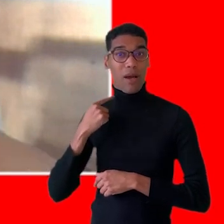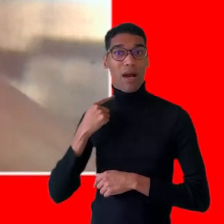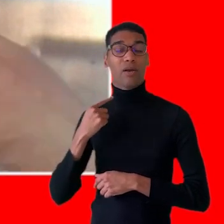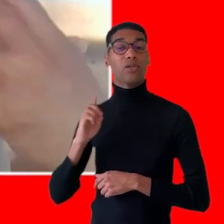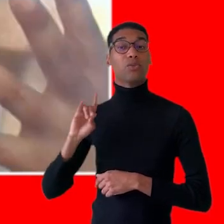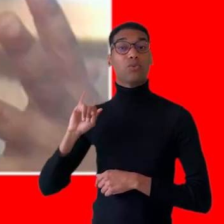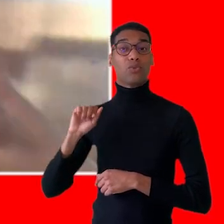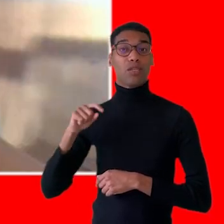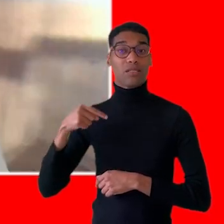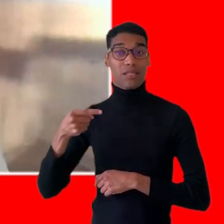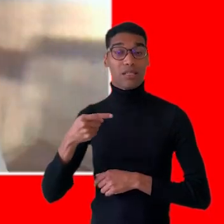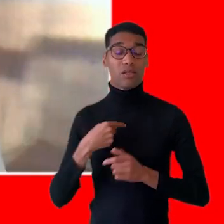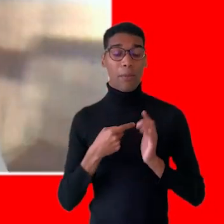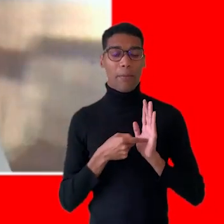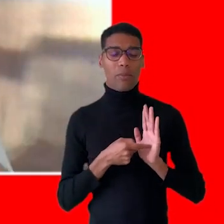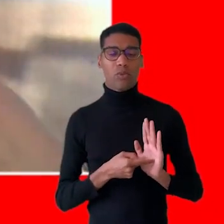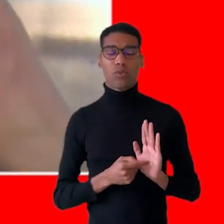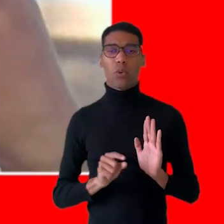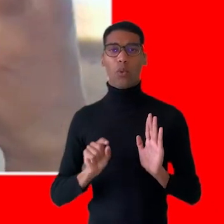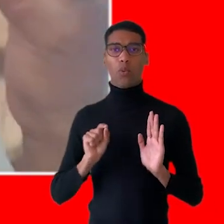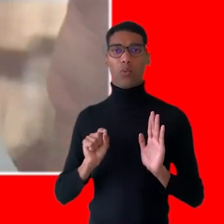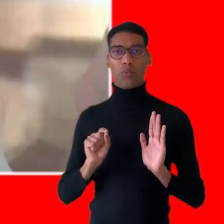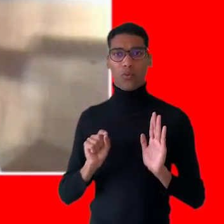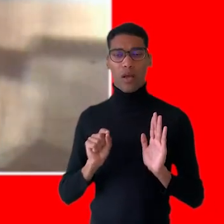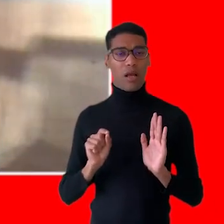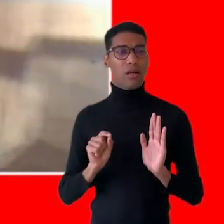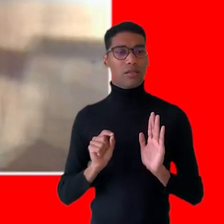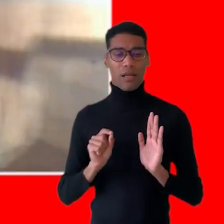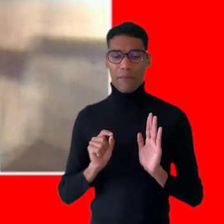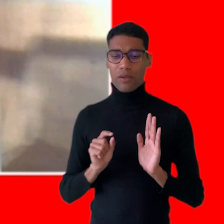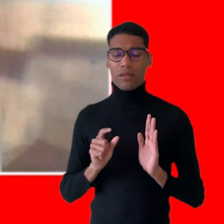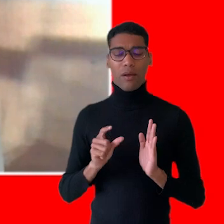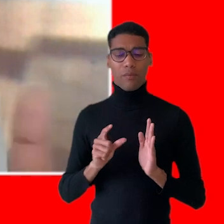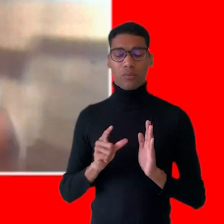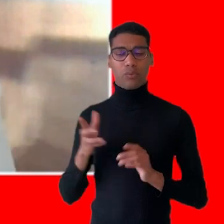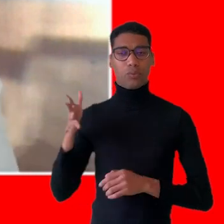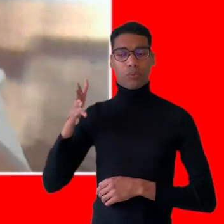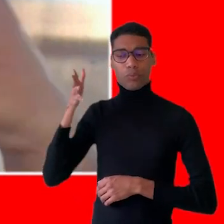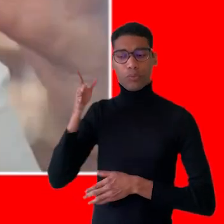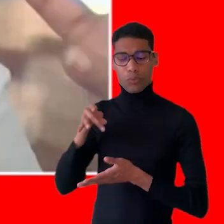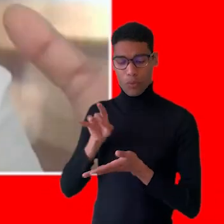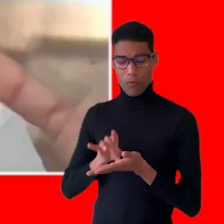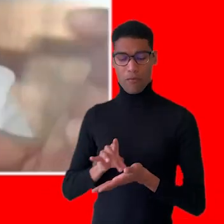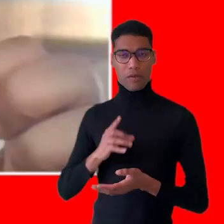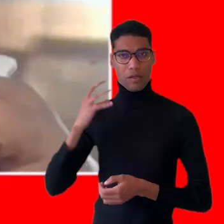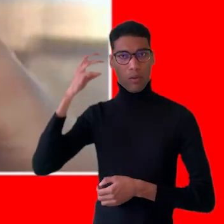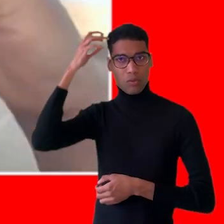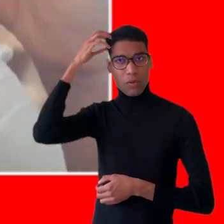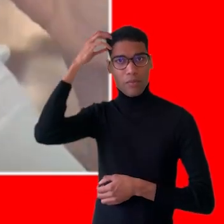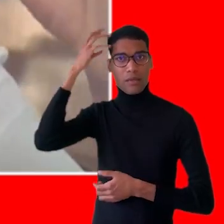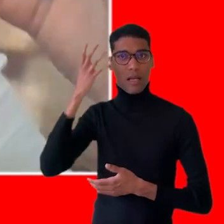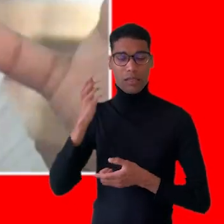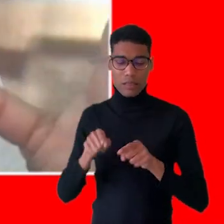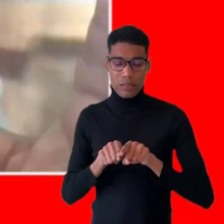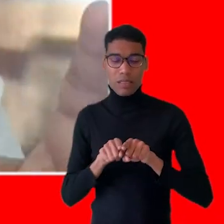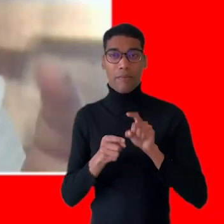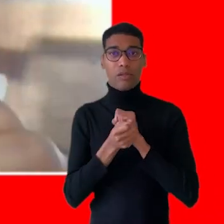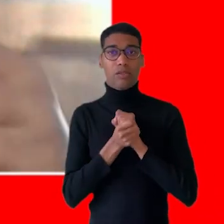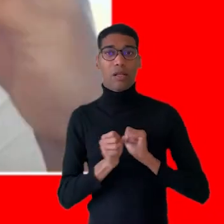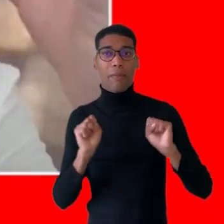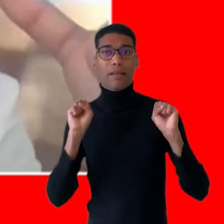seguinte, mostrando a situação de um discurso oficial, né, de princesa,